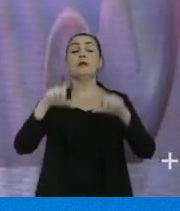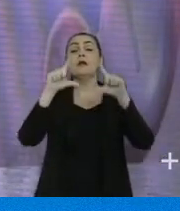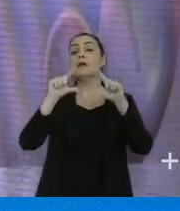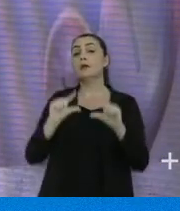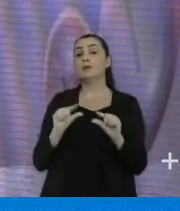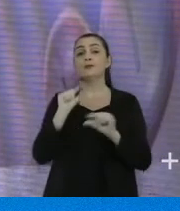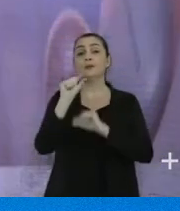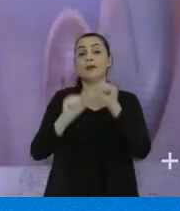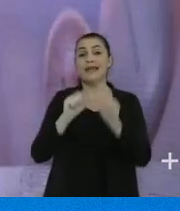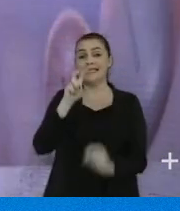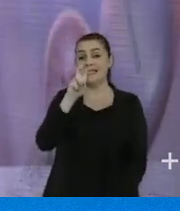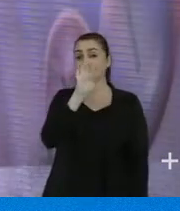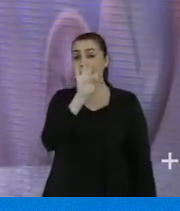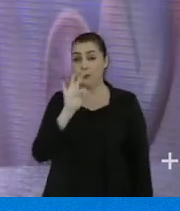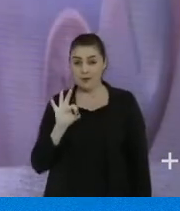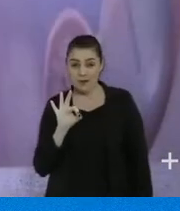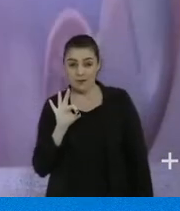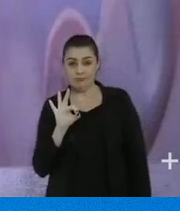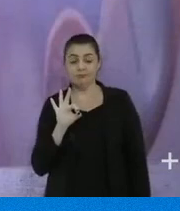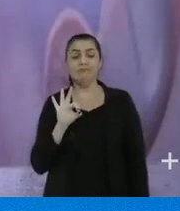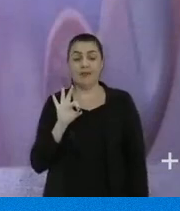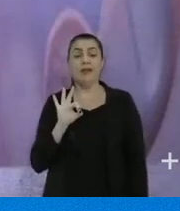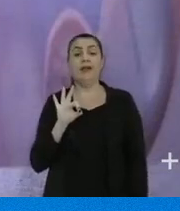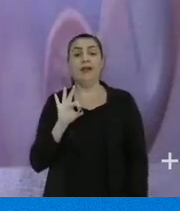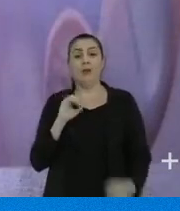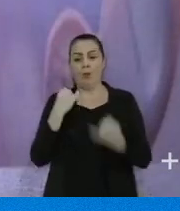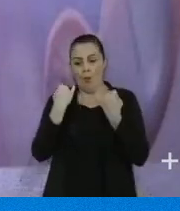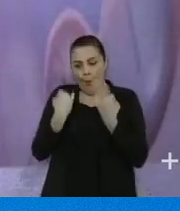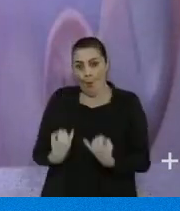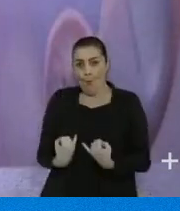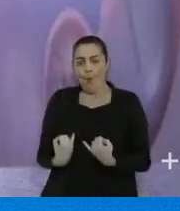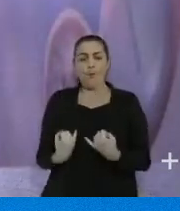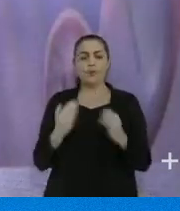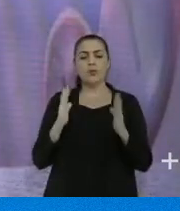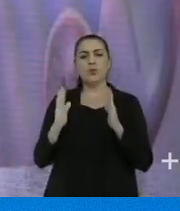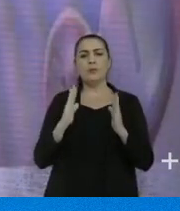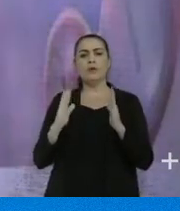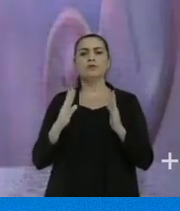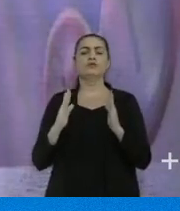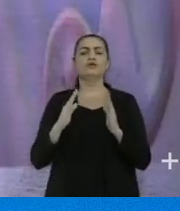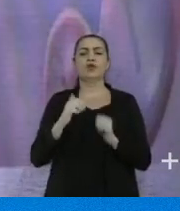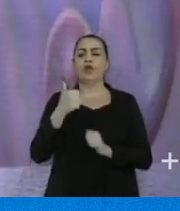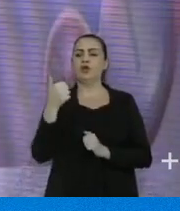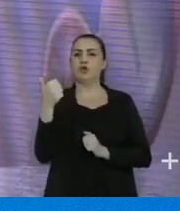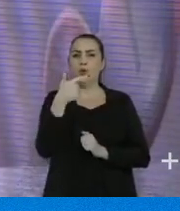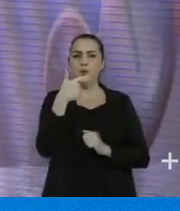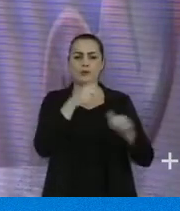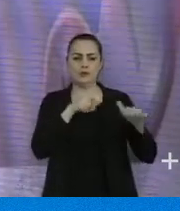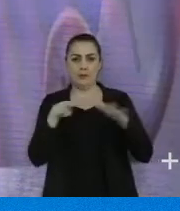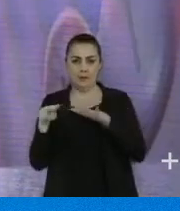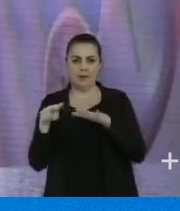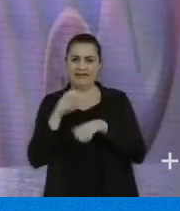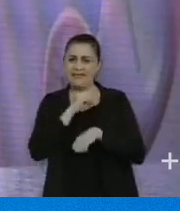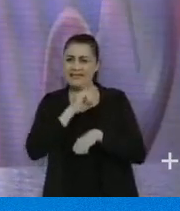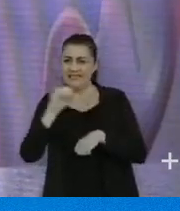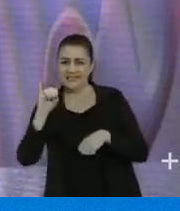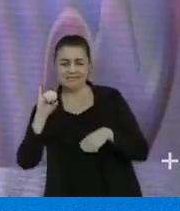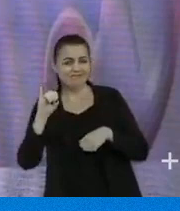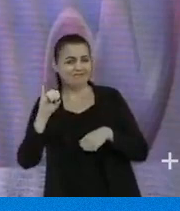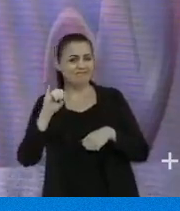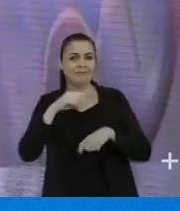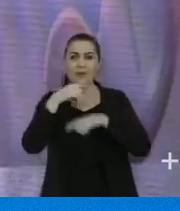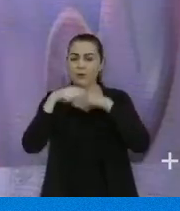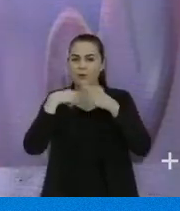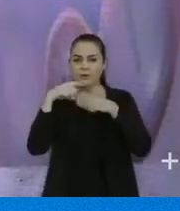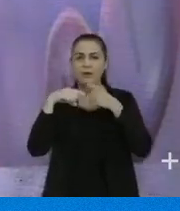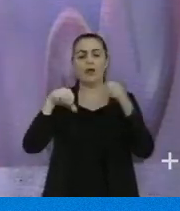peso em 12 semanas. Quando essa movimentação não acontece, a gente já vai trocando a substância que